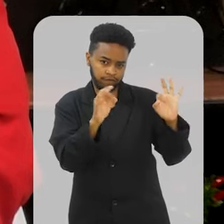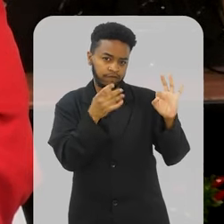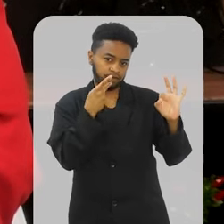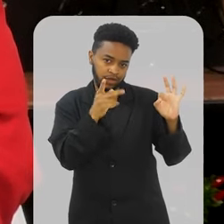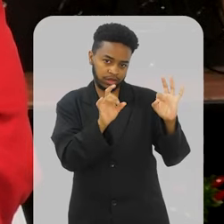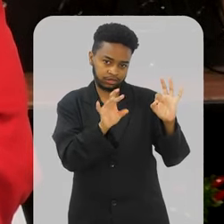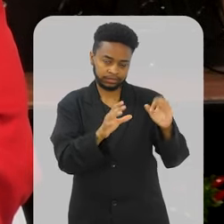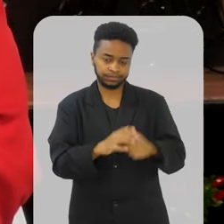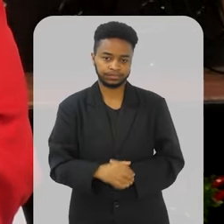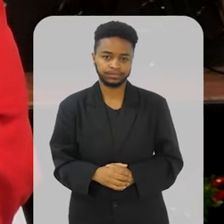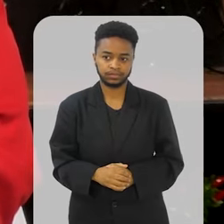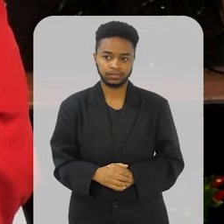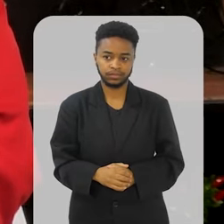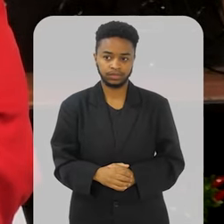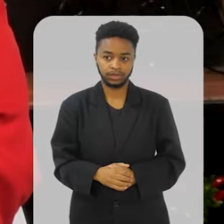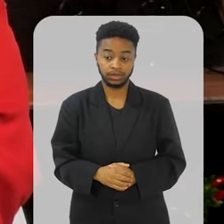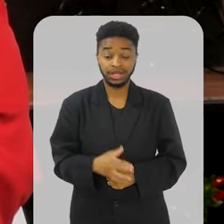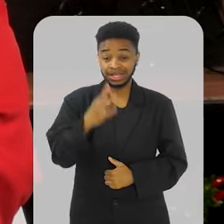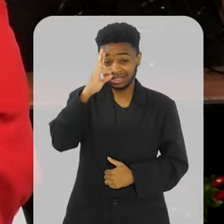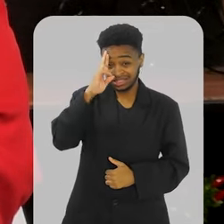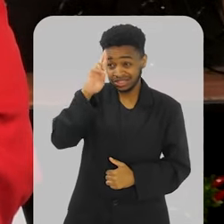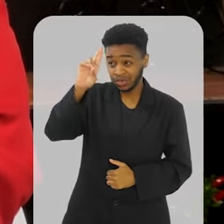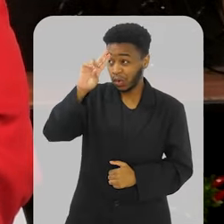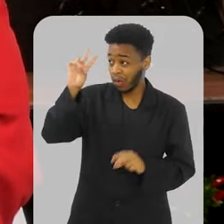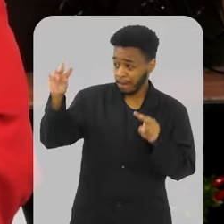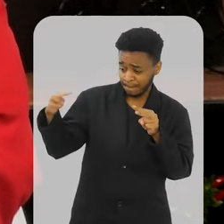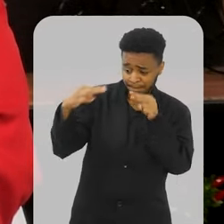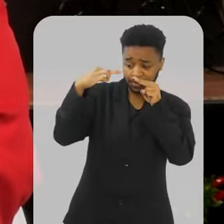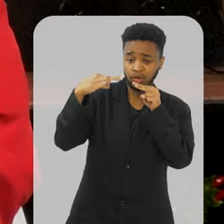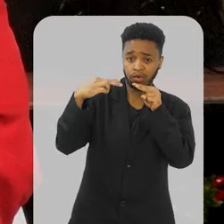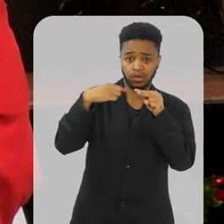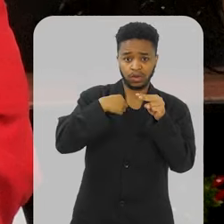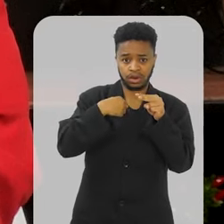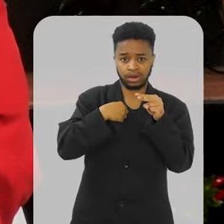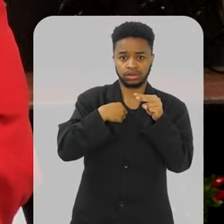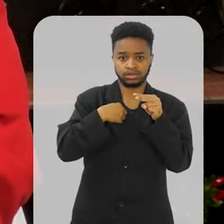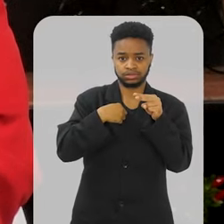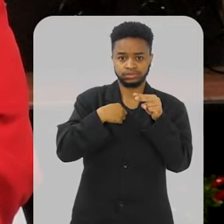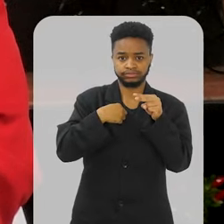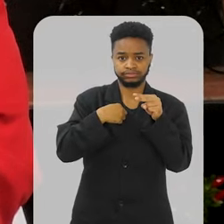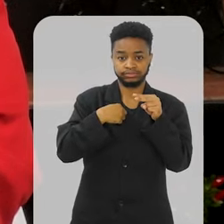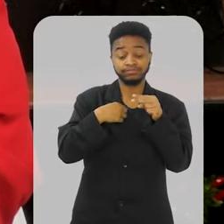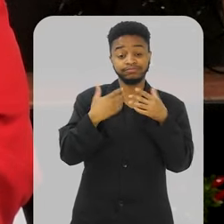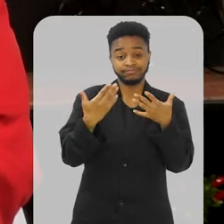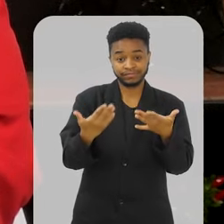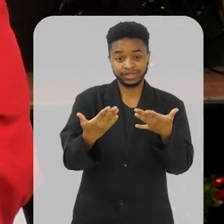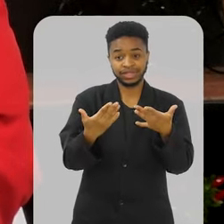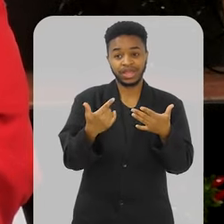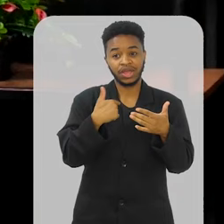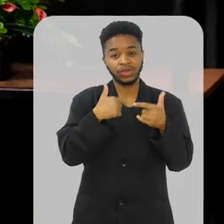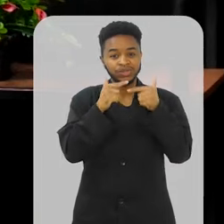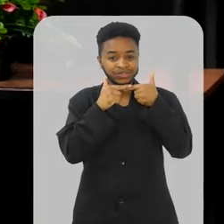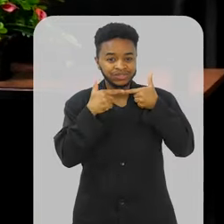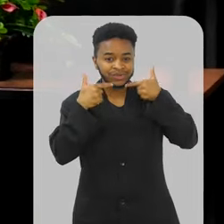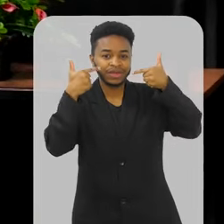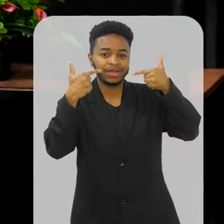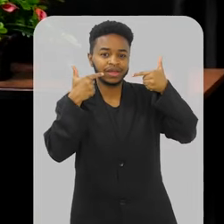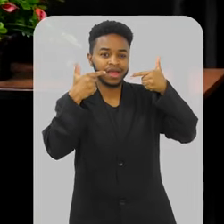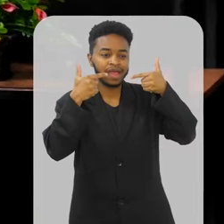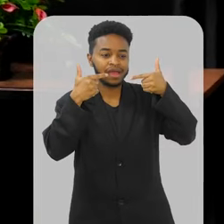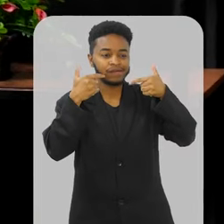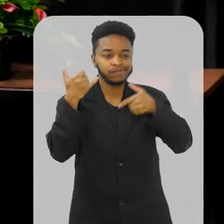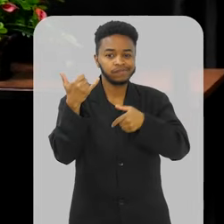falar só o refrão Senhor tu me olhaste nos olhos e a Sorria